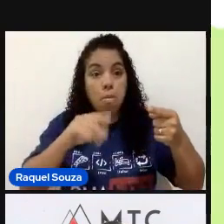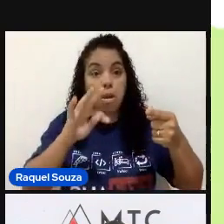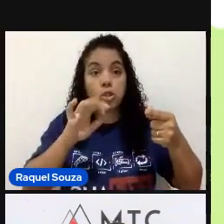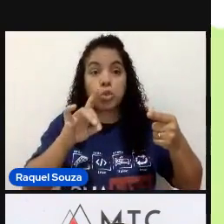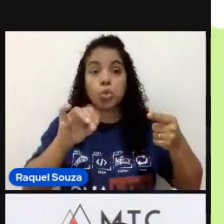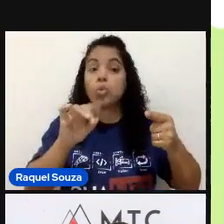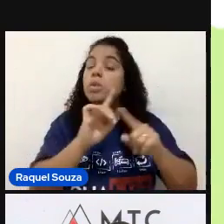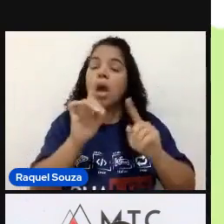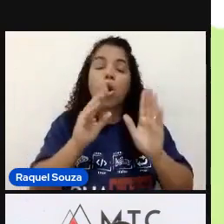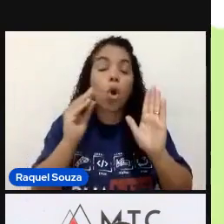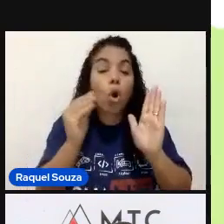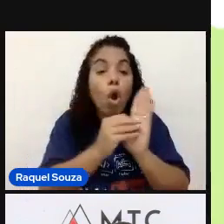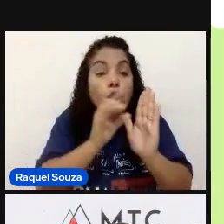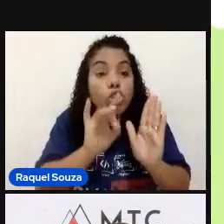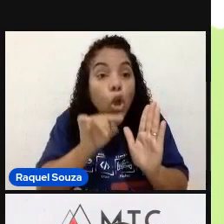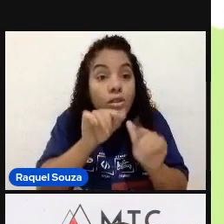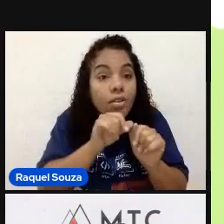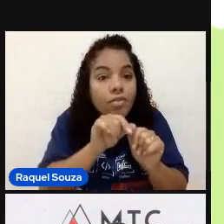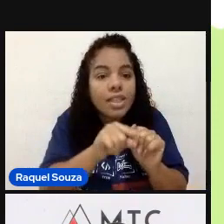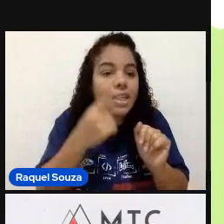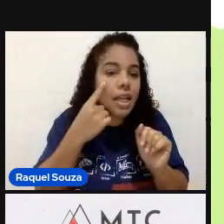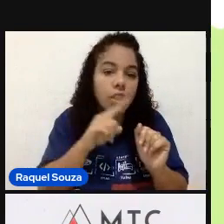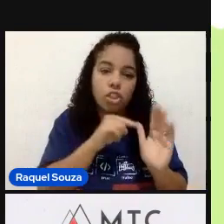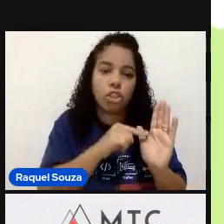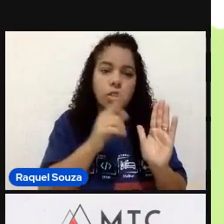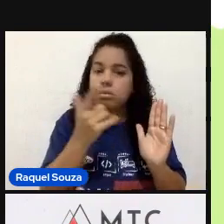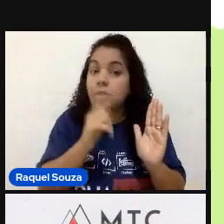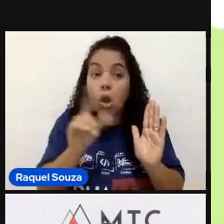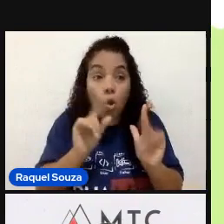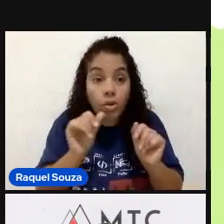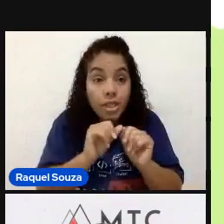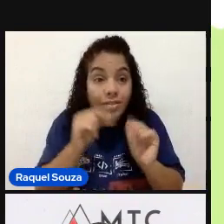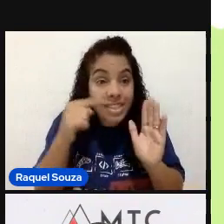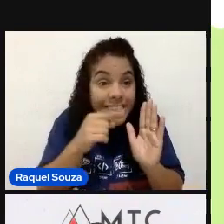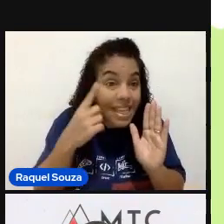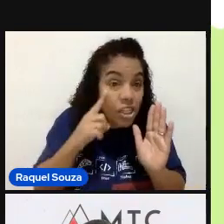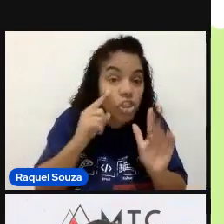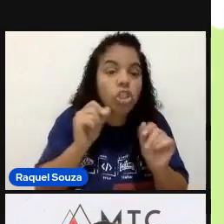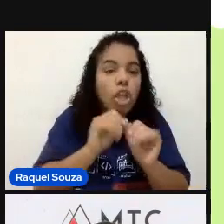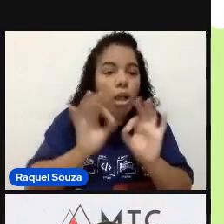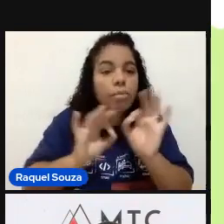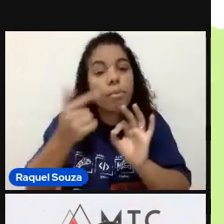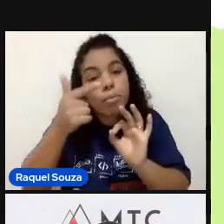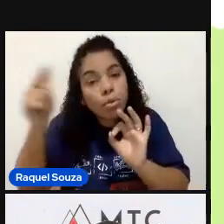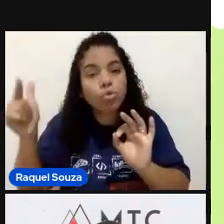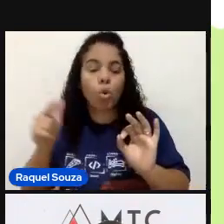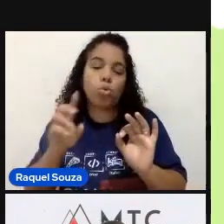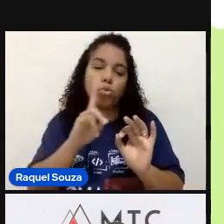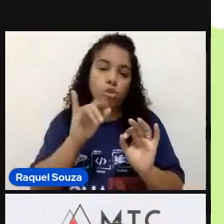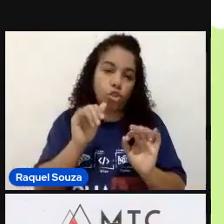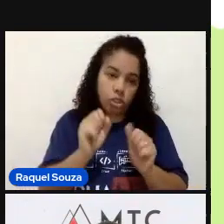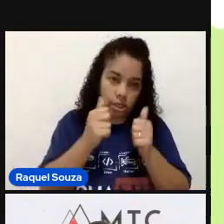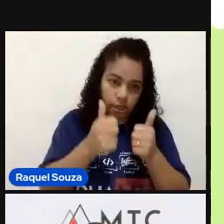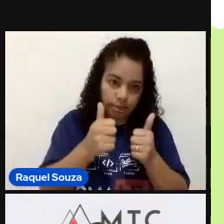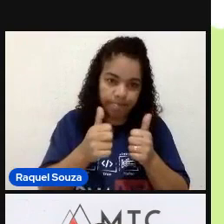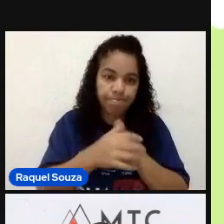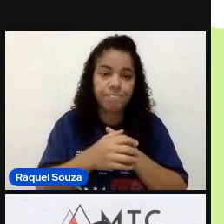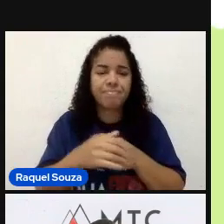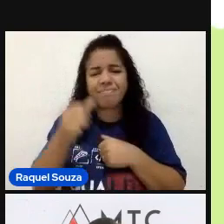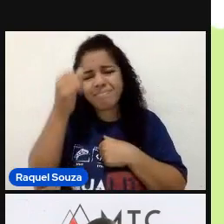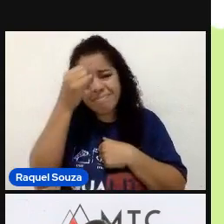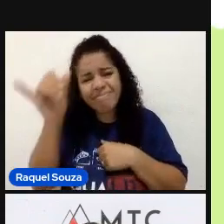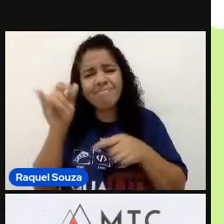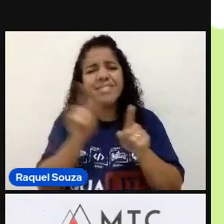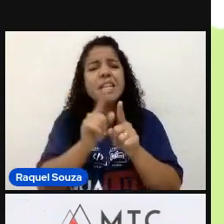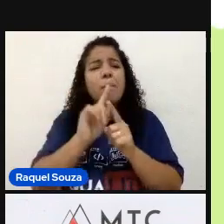conseguir naquele dia. Se você acha que não consegue naquele dia, já vai planejando para os outros dias, tá? E evito sempre deixar